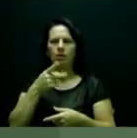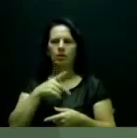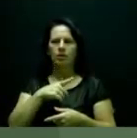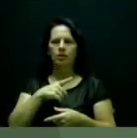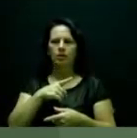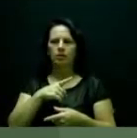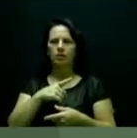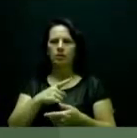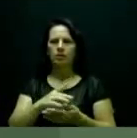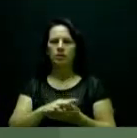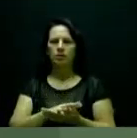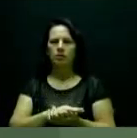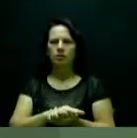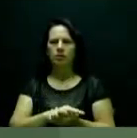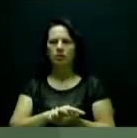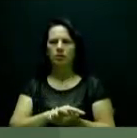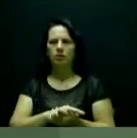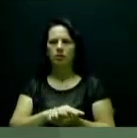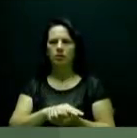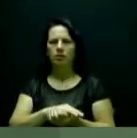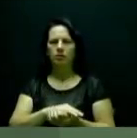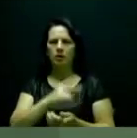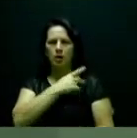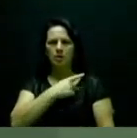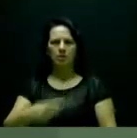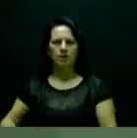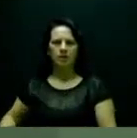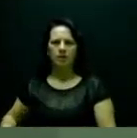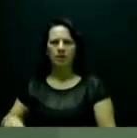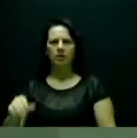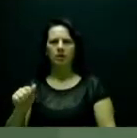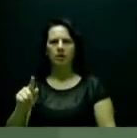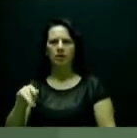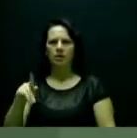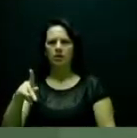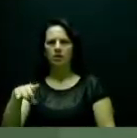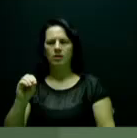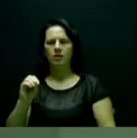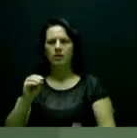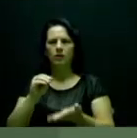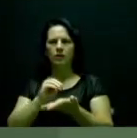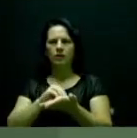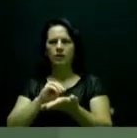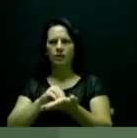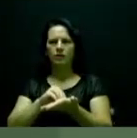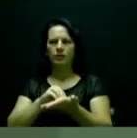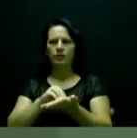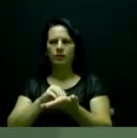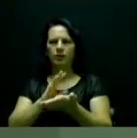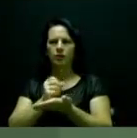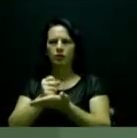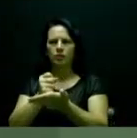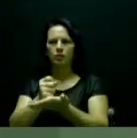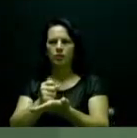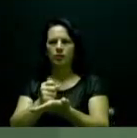para término, presidente Agnaldo, sobre a questão da falta de